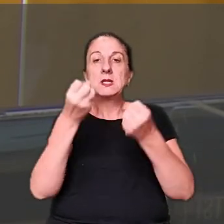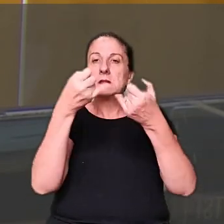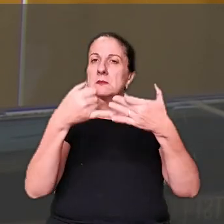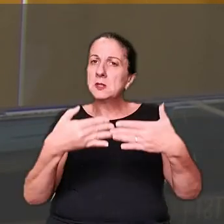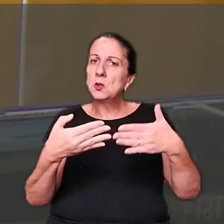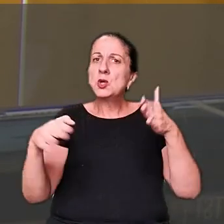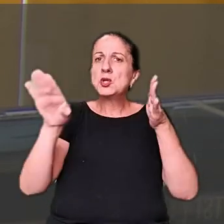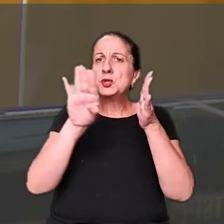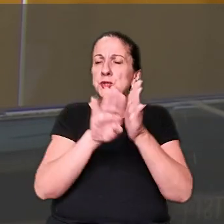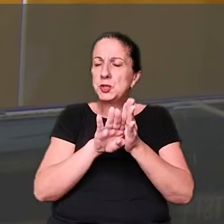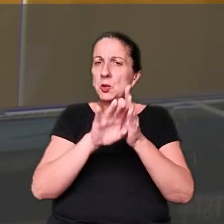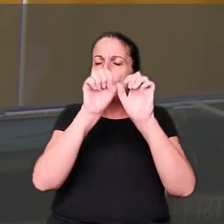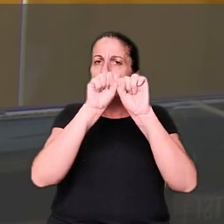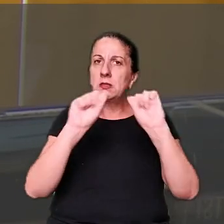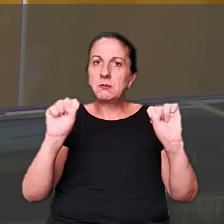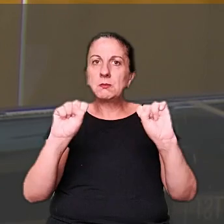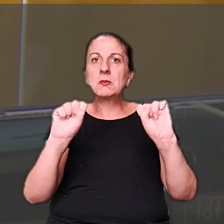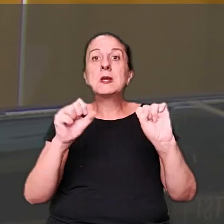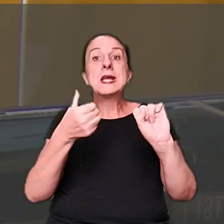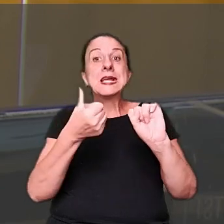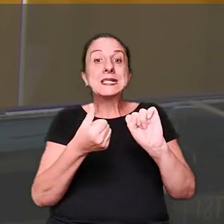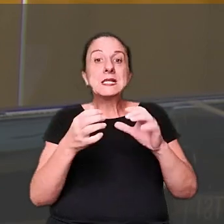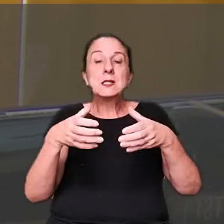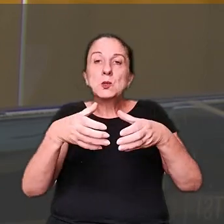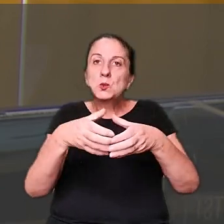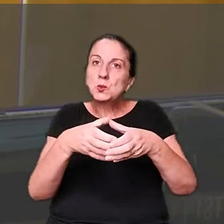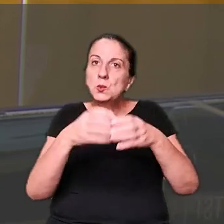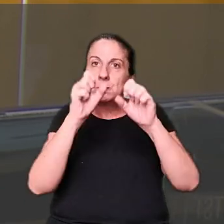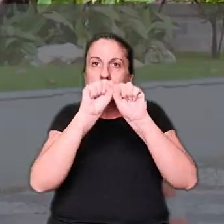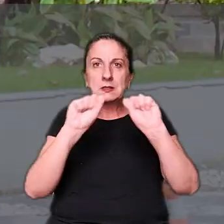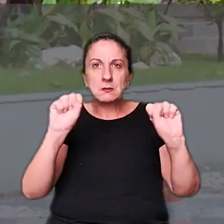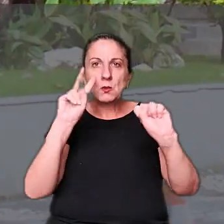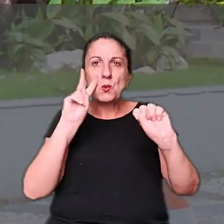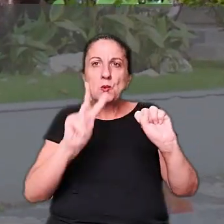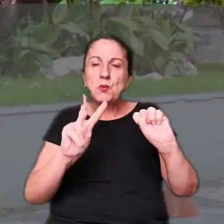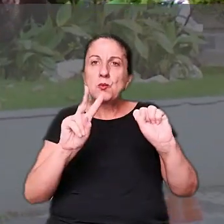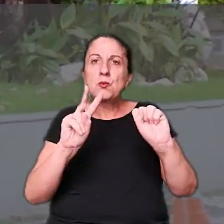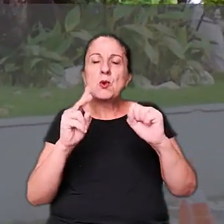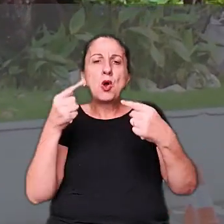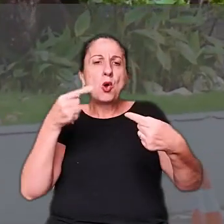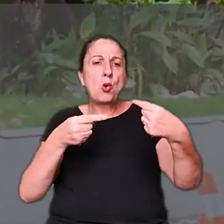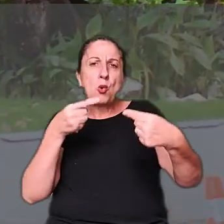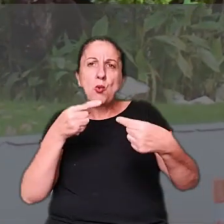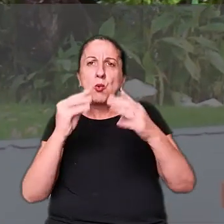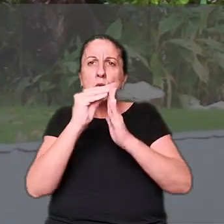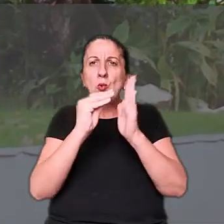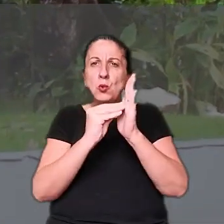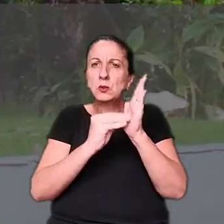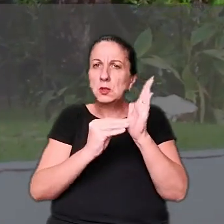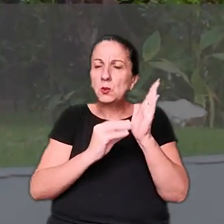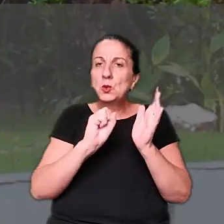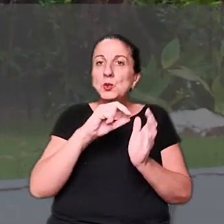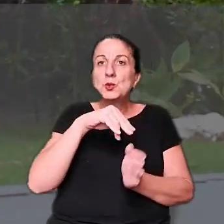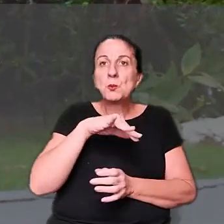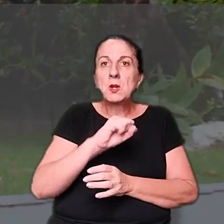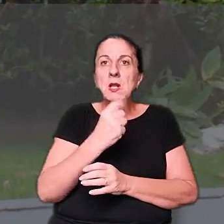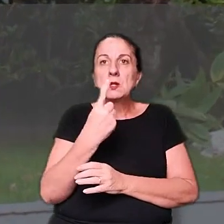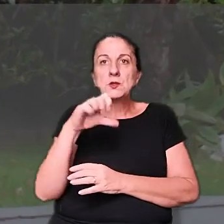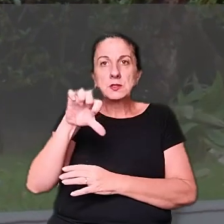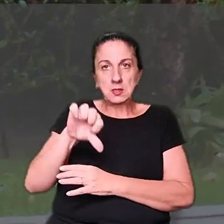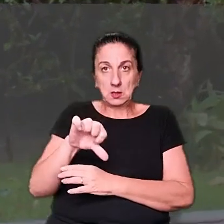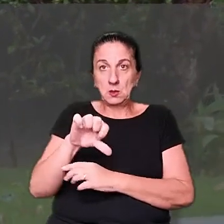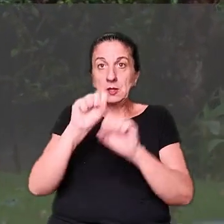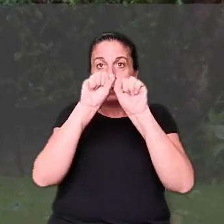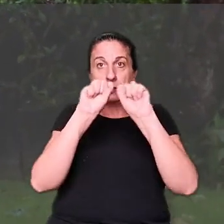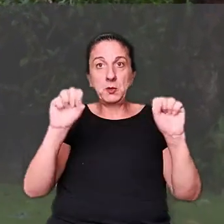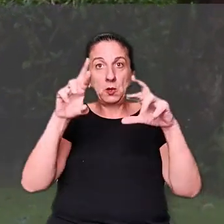caso chegou ao Tribunal Pleno após a 6ª turma do tribunal verificar confronto entre os conteúdos da súmula